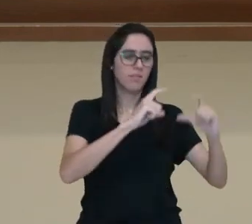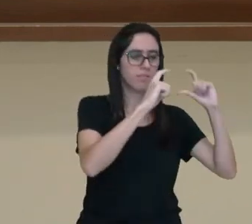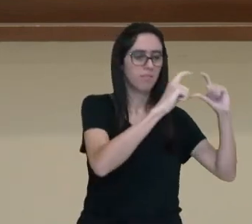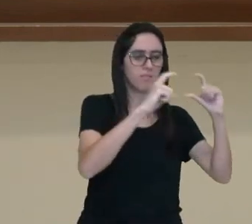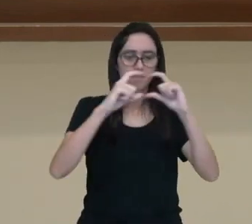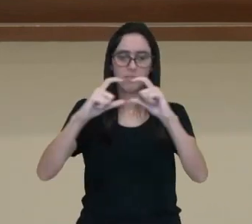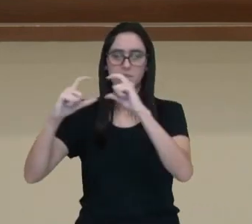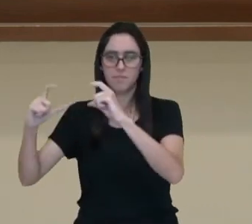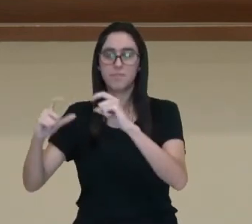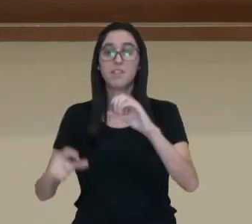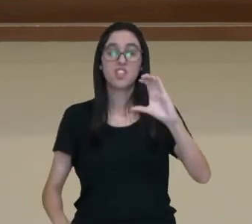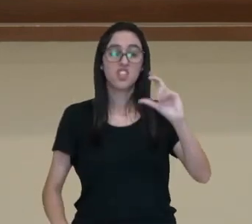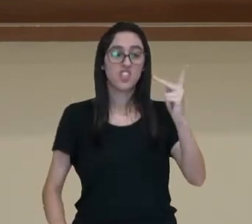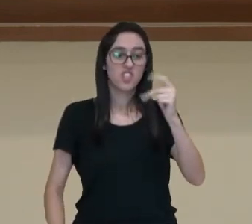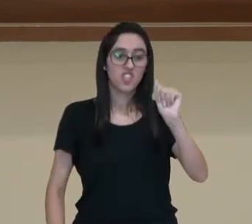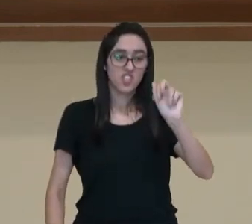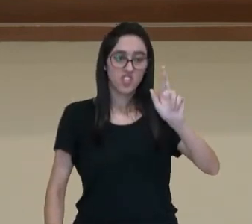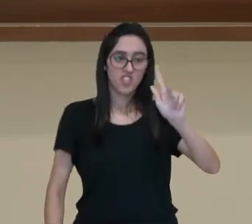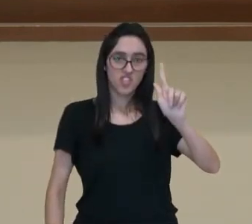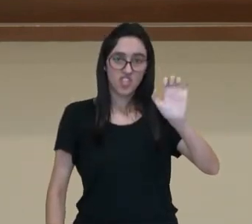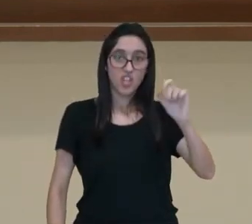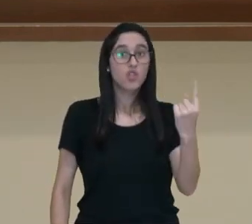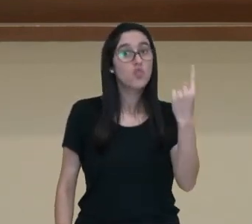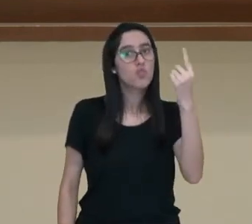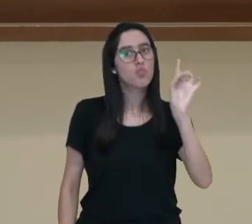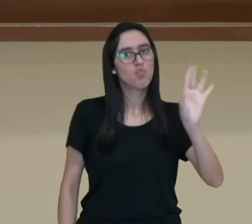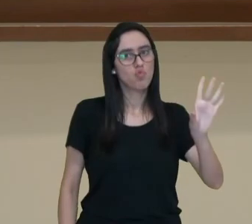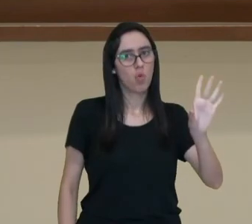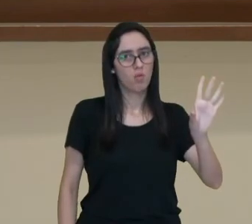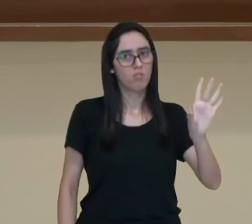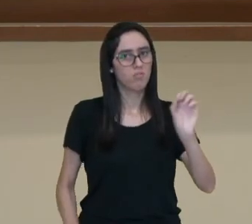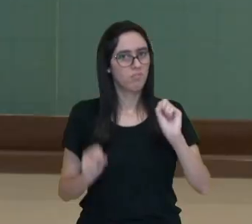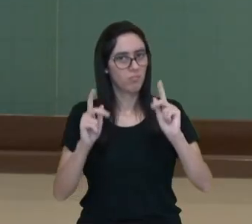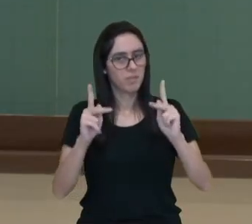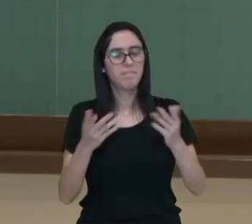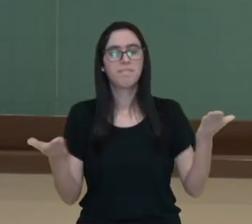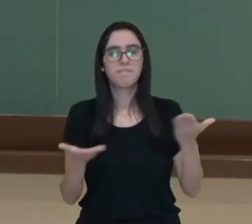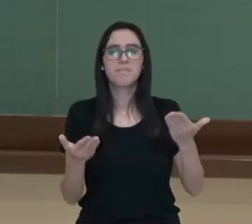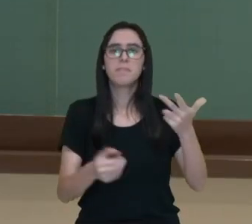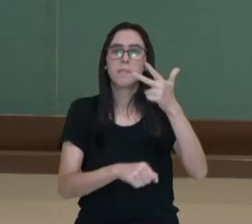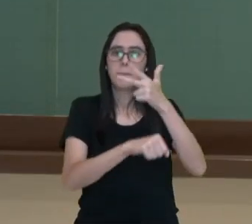um quadrinho só e a tirinha tem 2 ou mais quadros. Então,